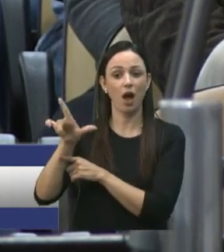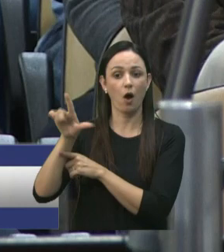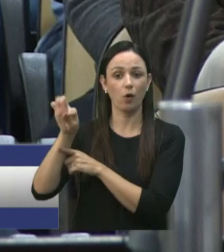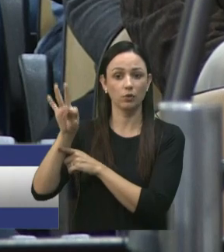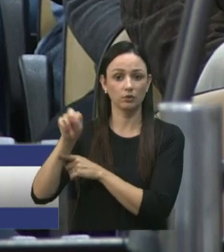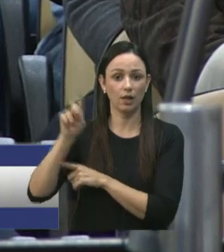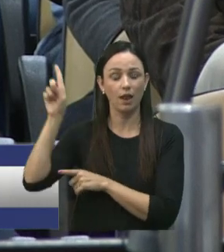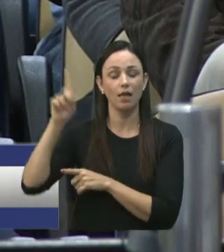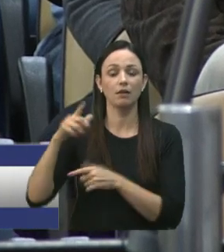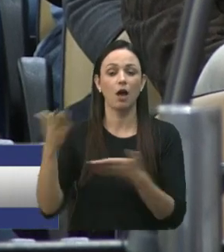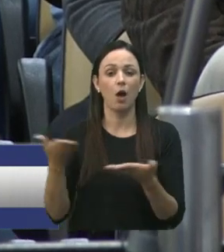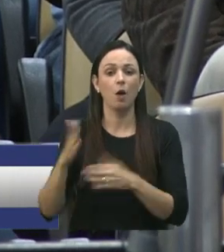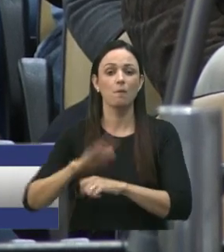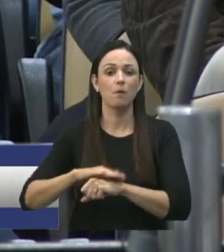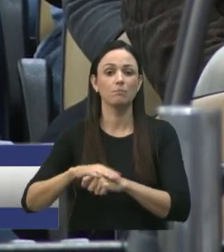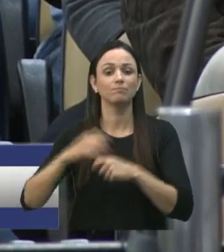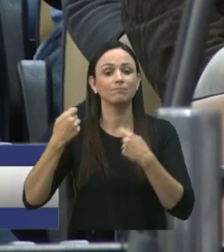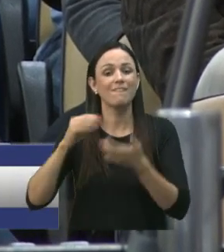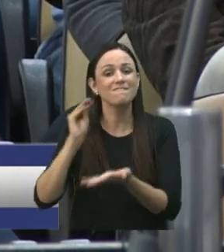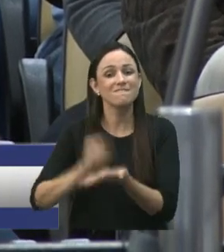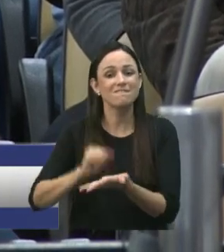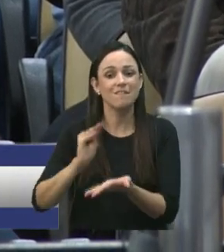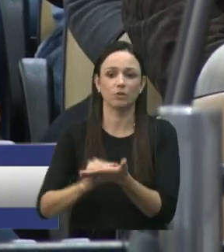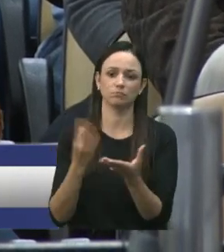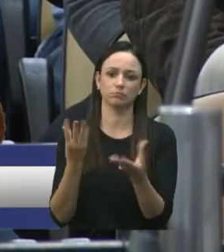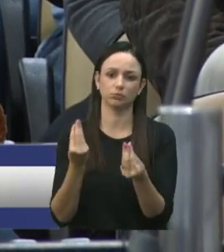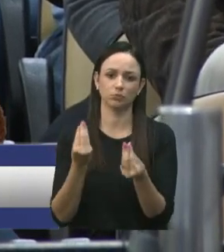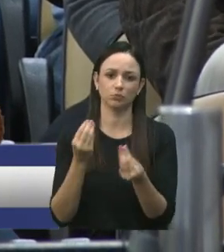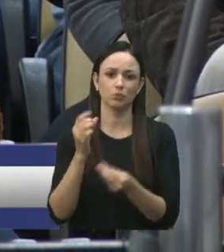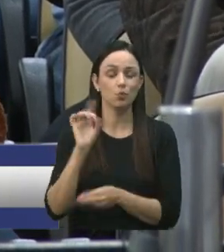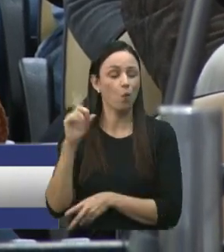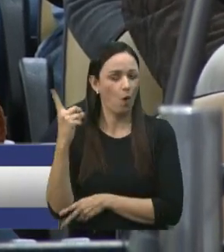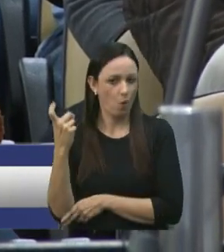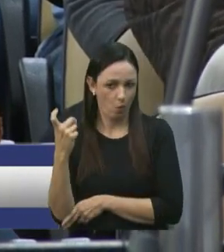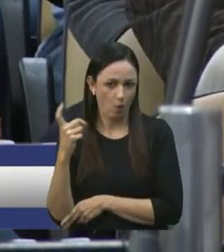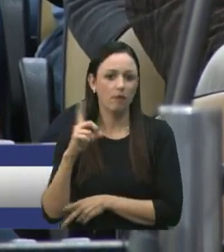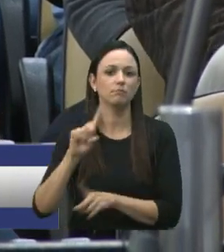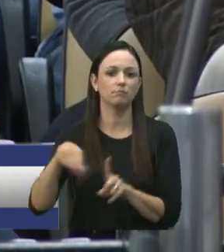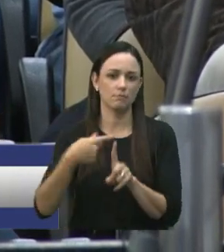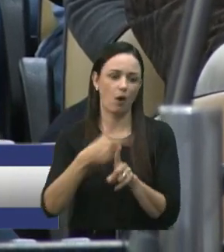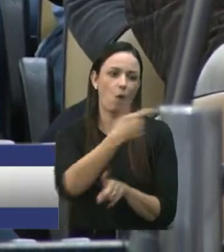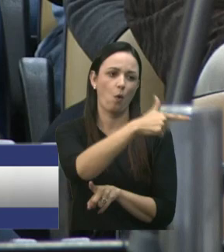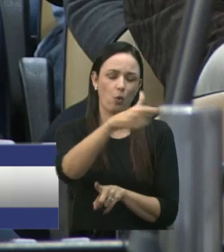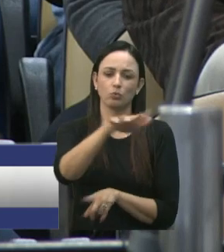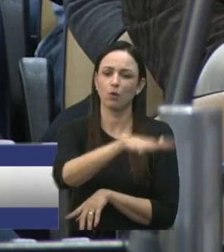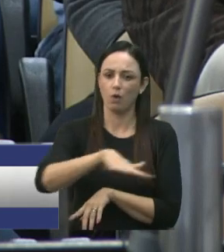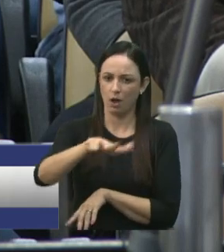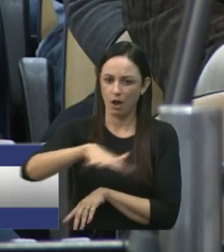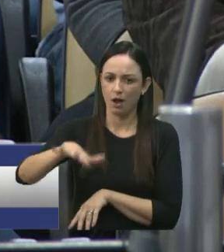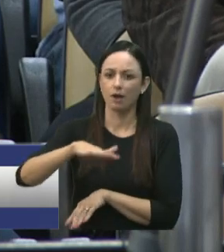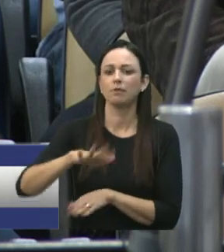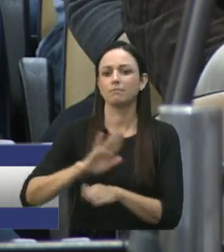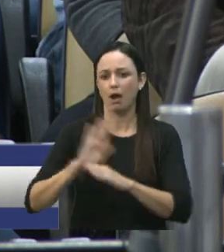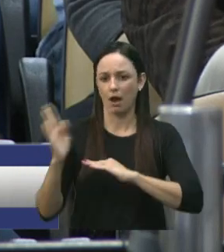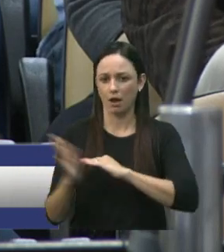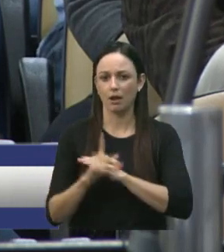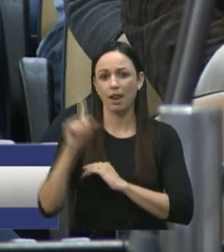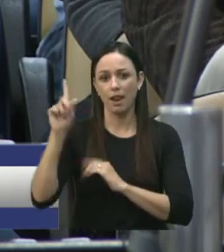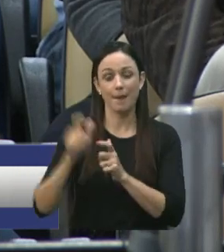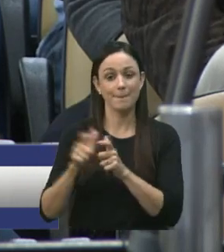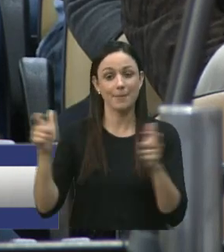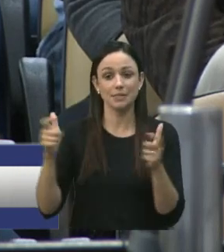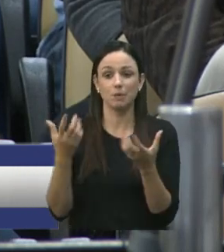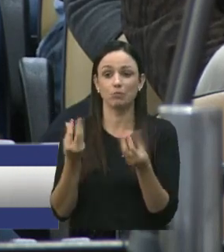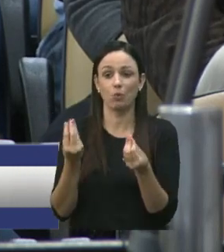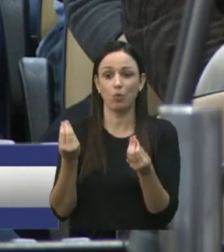tem de maior defasagem. Não são os únicos, tem defasagem em outros lugares, mas eu acho que lá cresceu muito